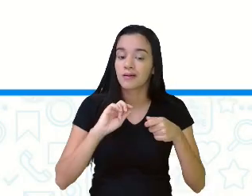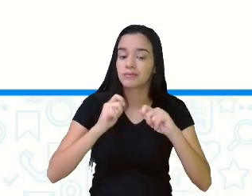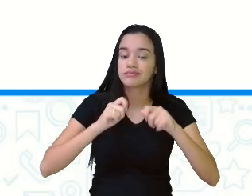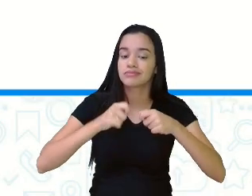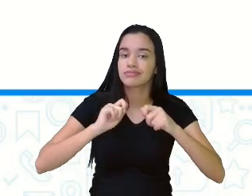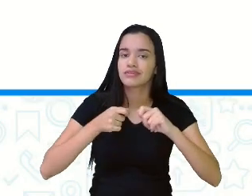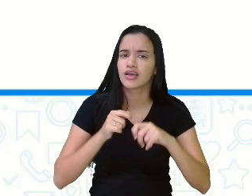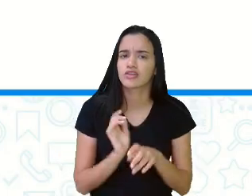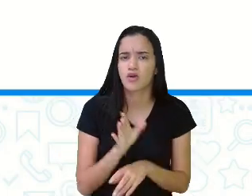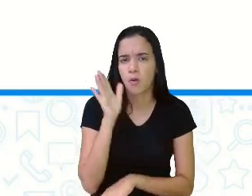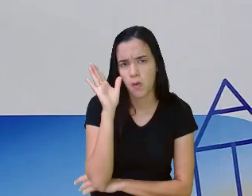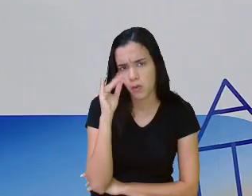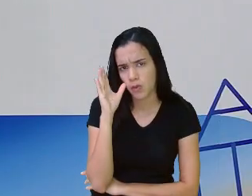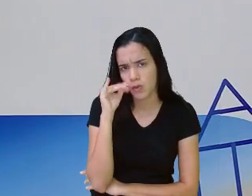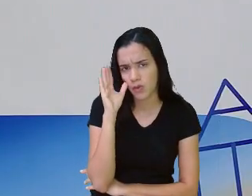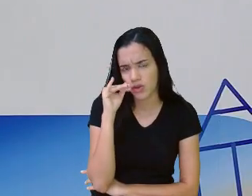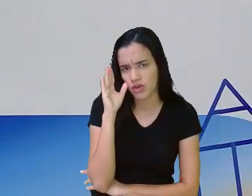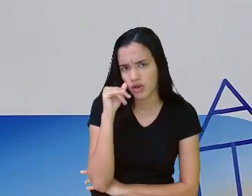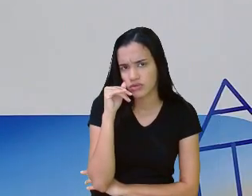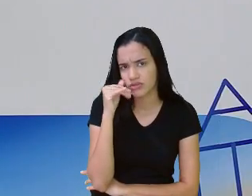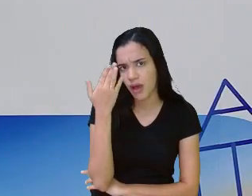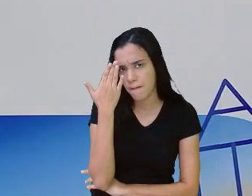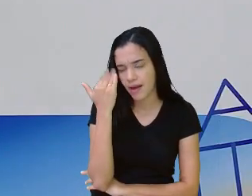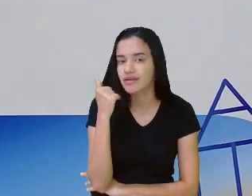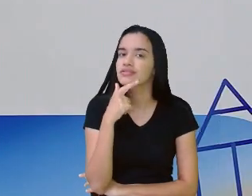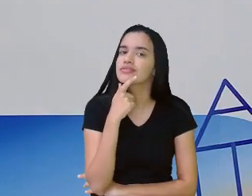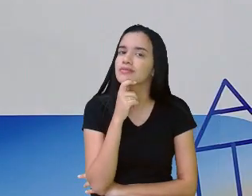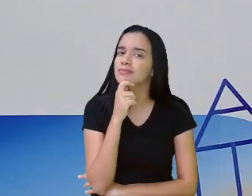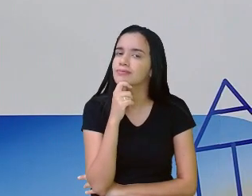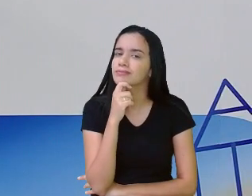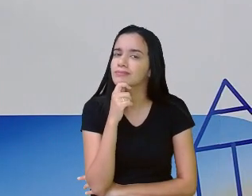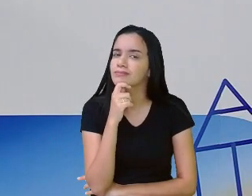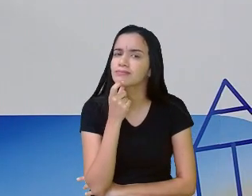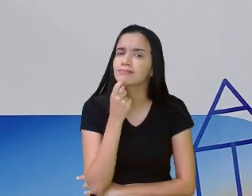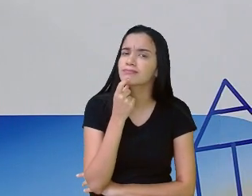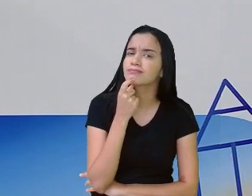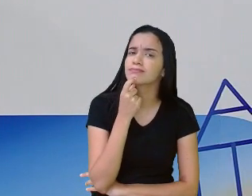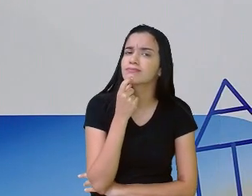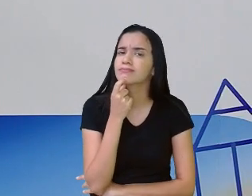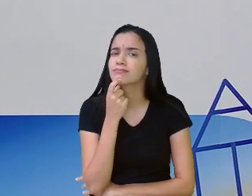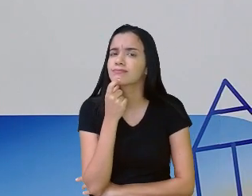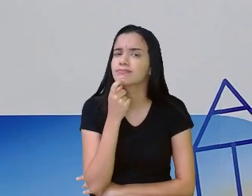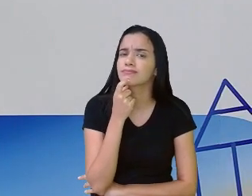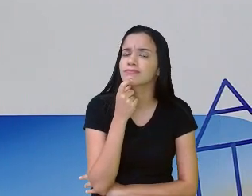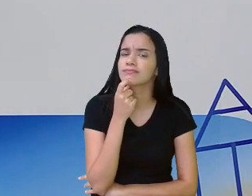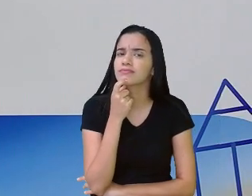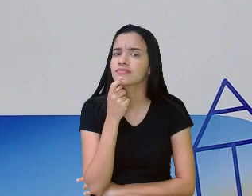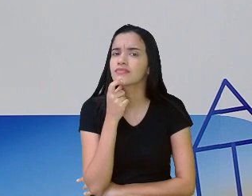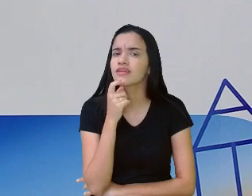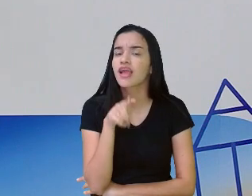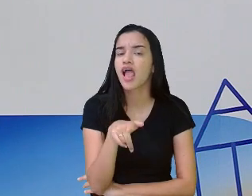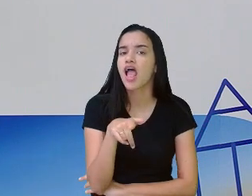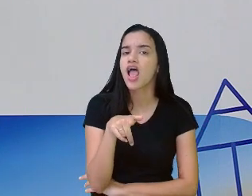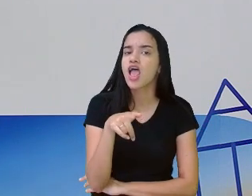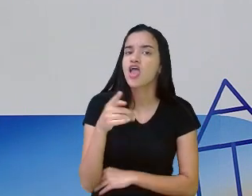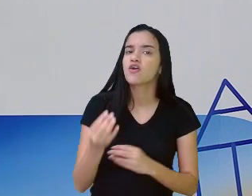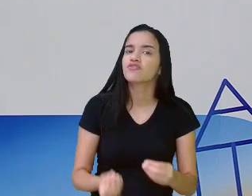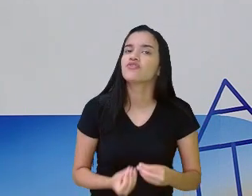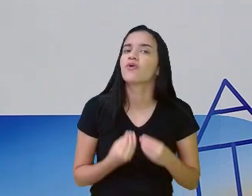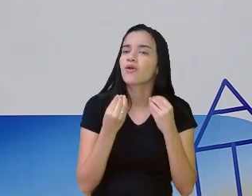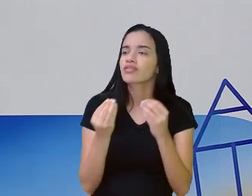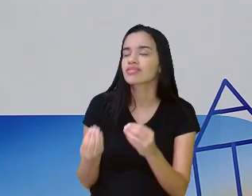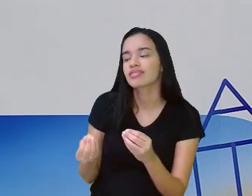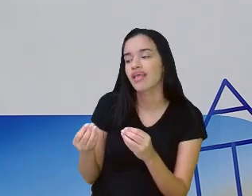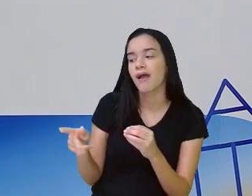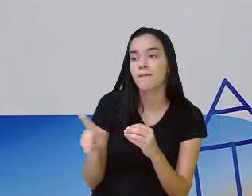estão curiosos para saber o que eu vou fazer com essas balinhas? Dividir comigo, será? Será? Será que eu vou dar uma balinha dessa,